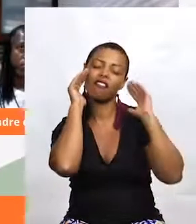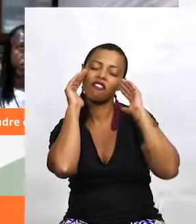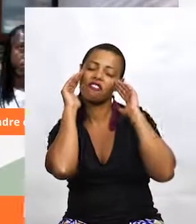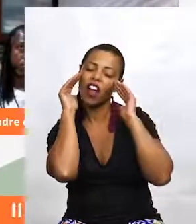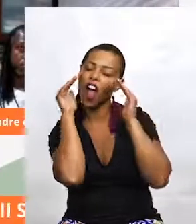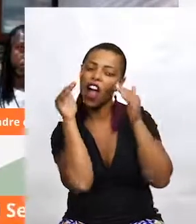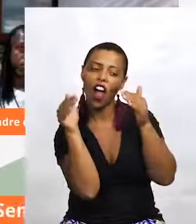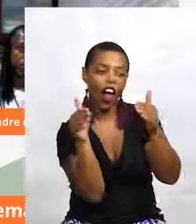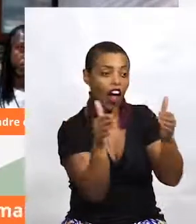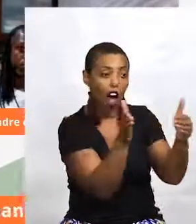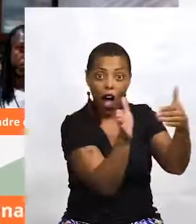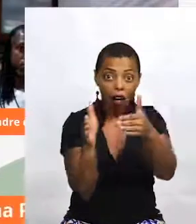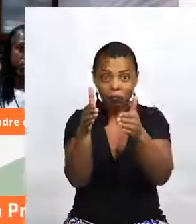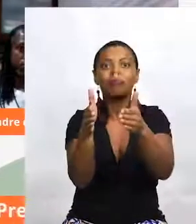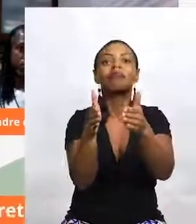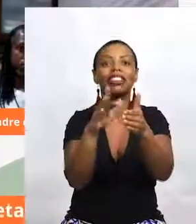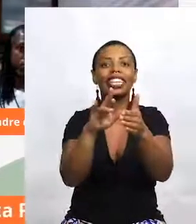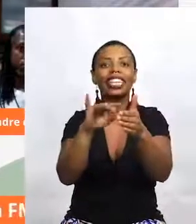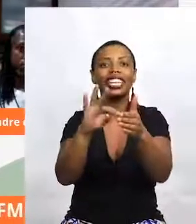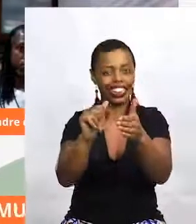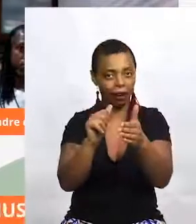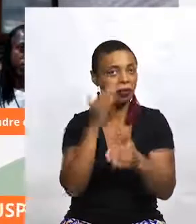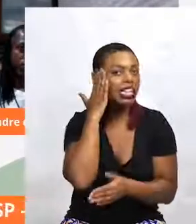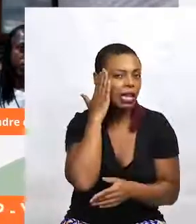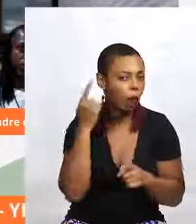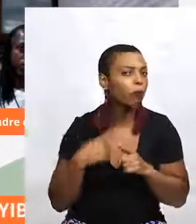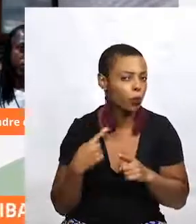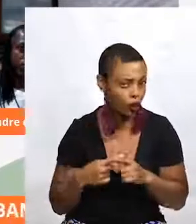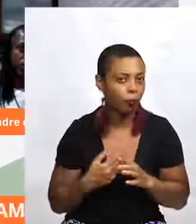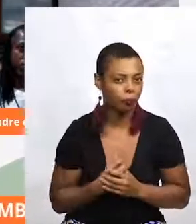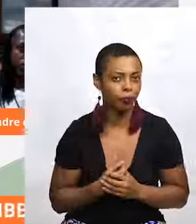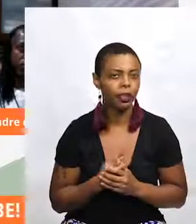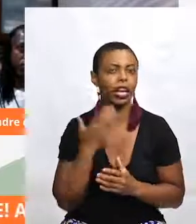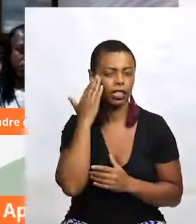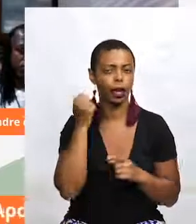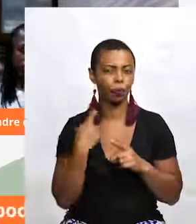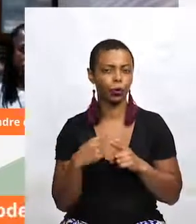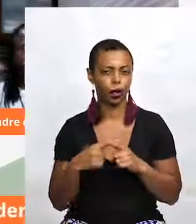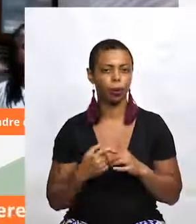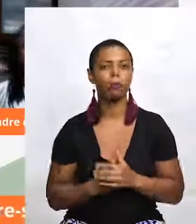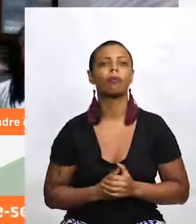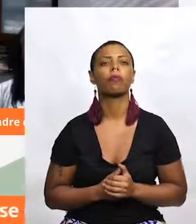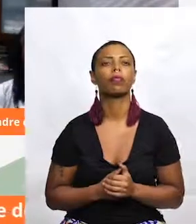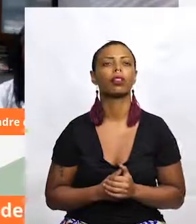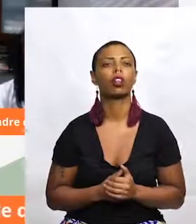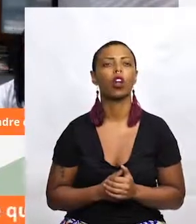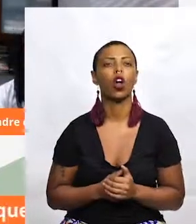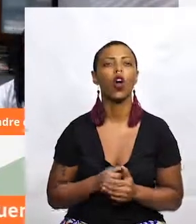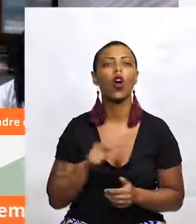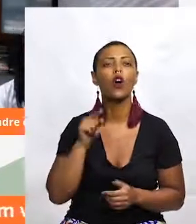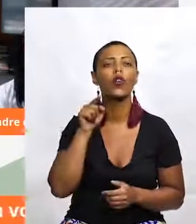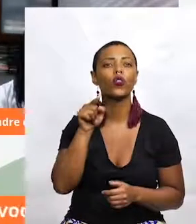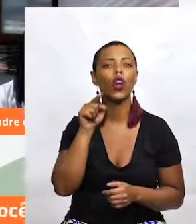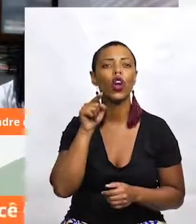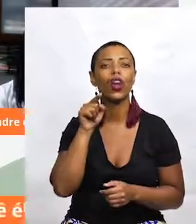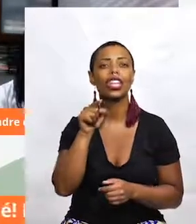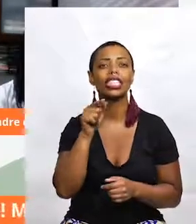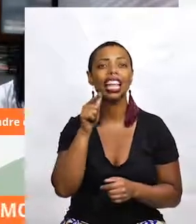pergunta. Vai ser para a Rita. Sabe por que, Rita, eu vou direcionar para você? Você